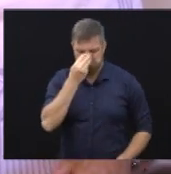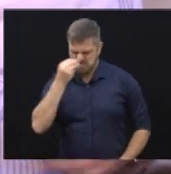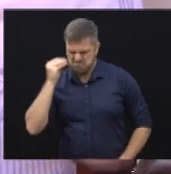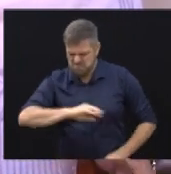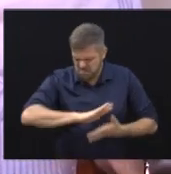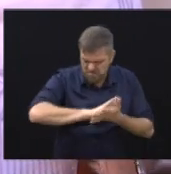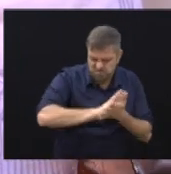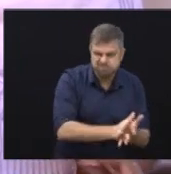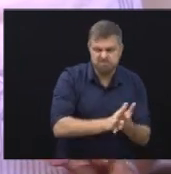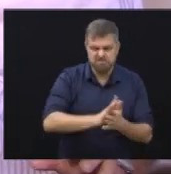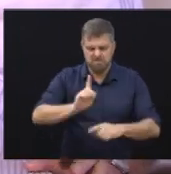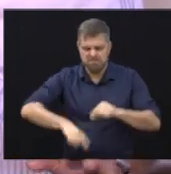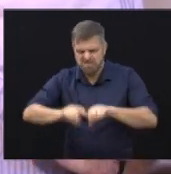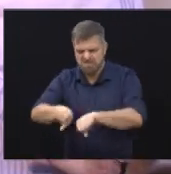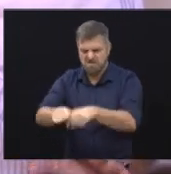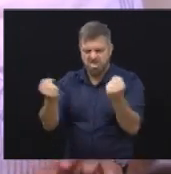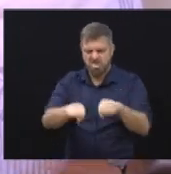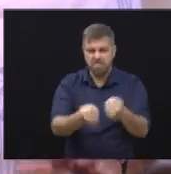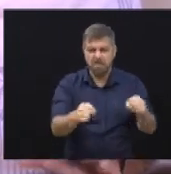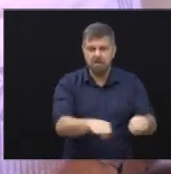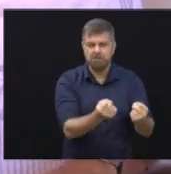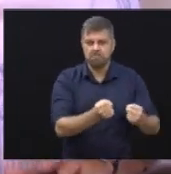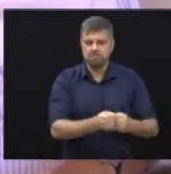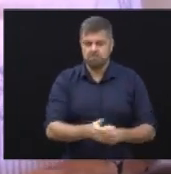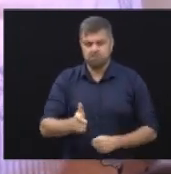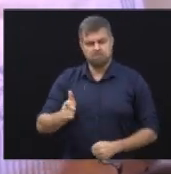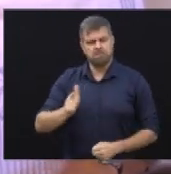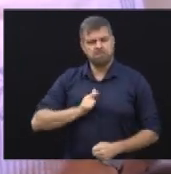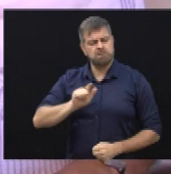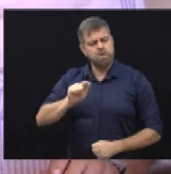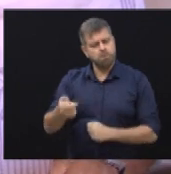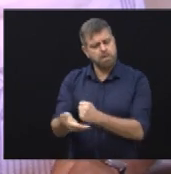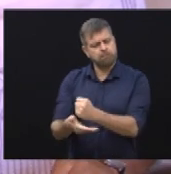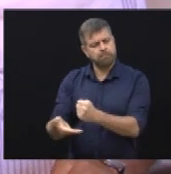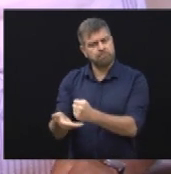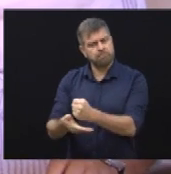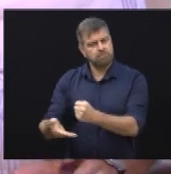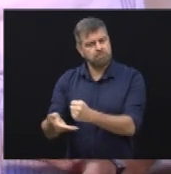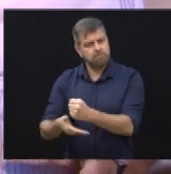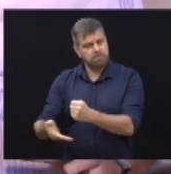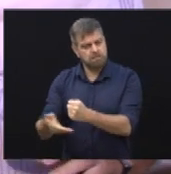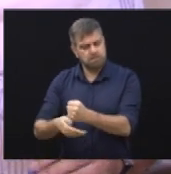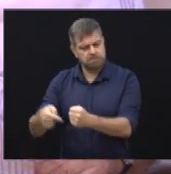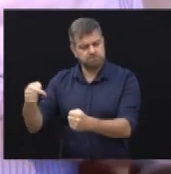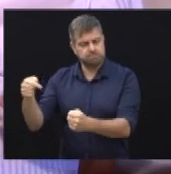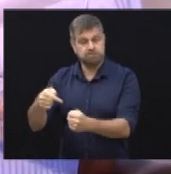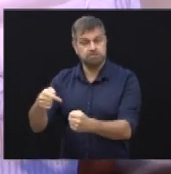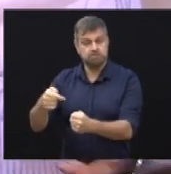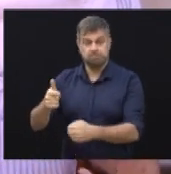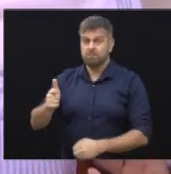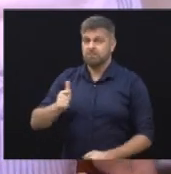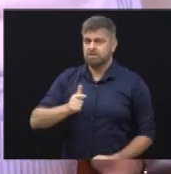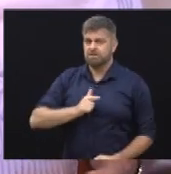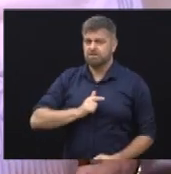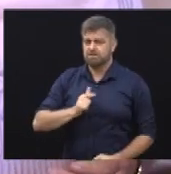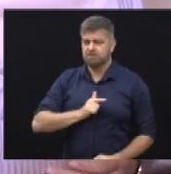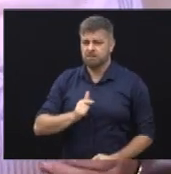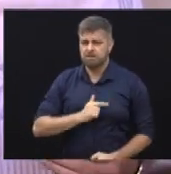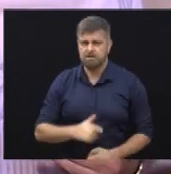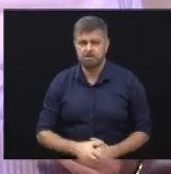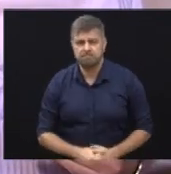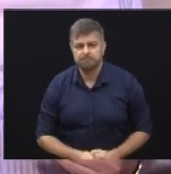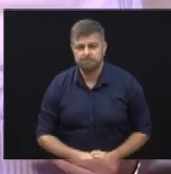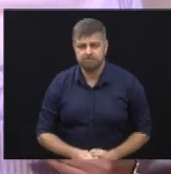com animais, com objetos. E tem aí, né, como, vamos dizer assim, o cerne da questão,